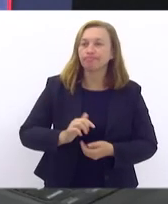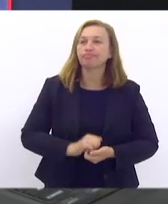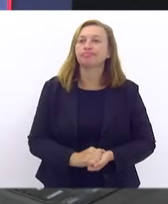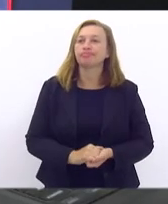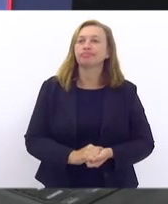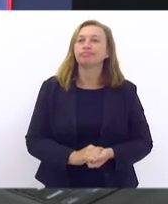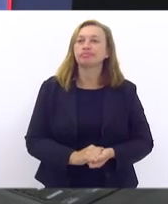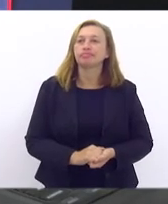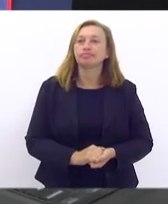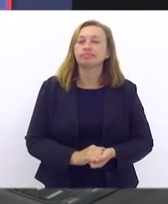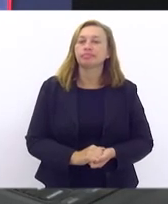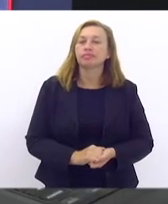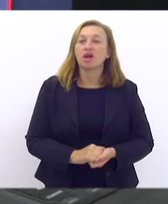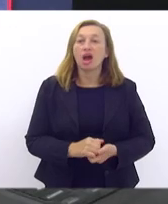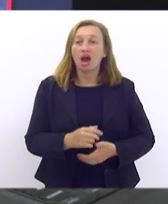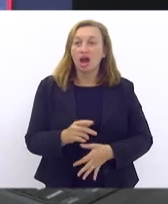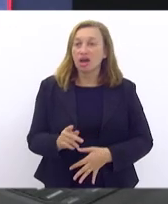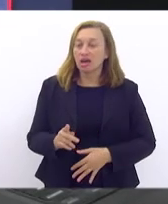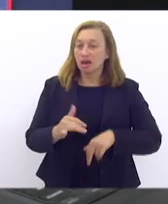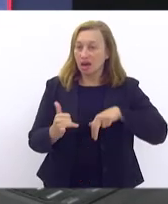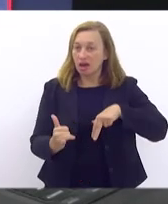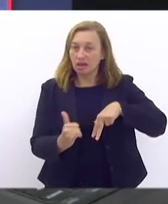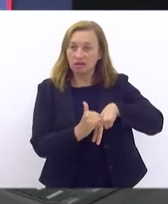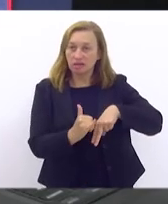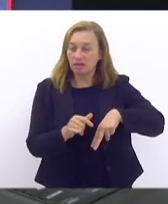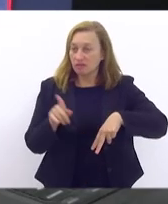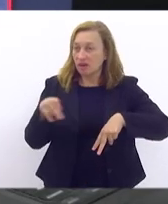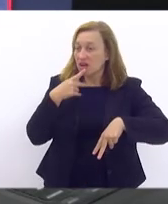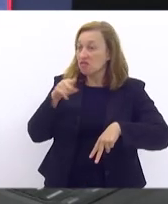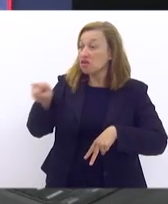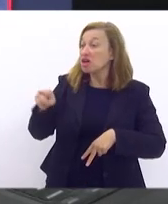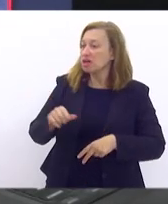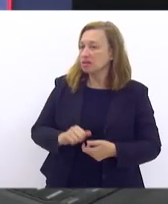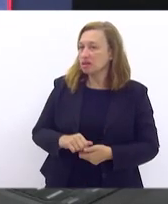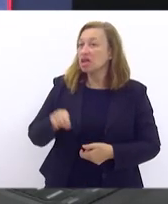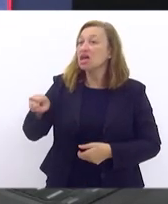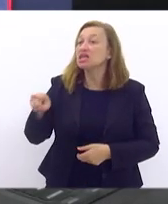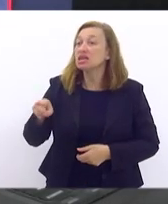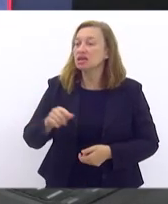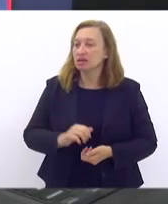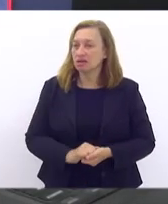aí a vítima diz o quê? Foi ele. Foi esse aqui.